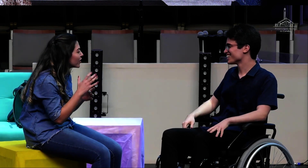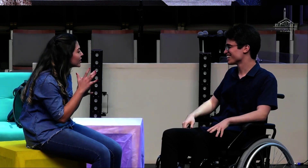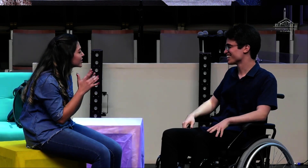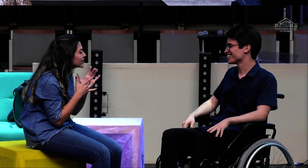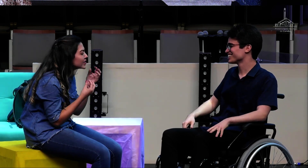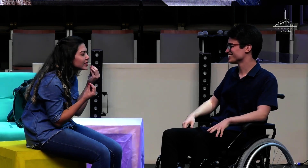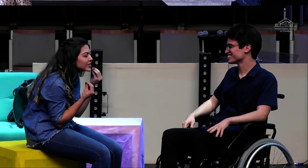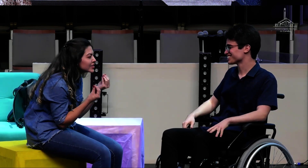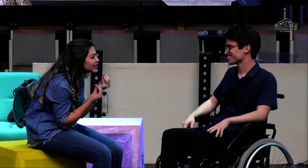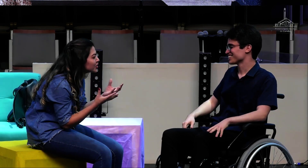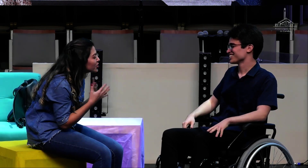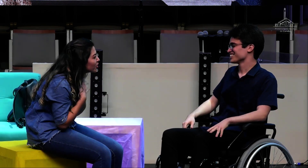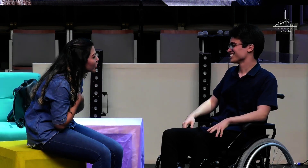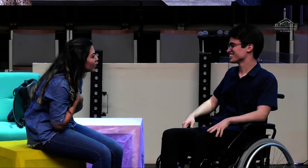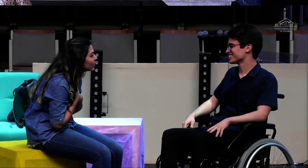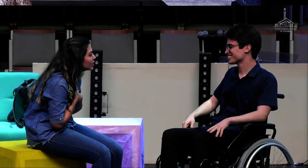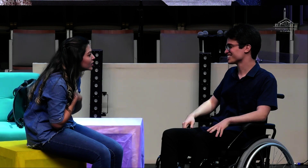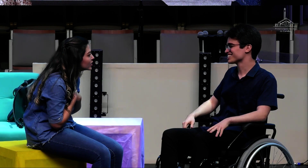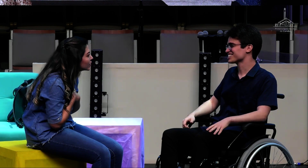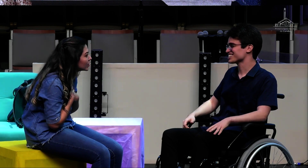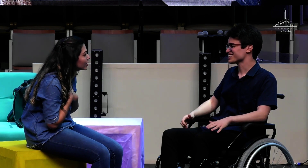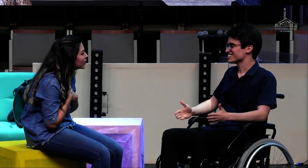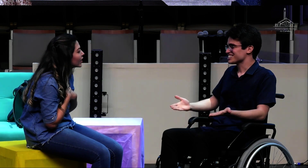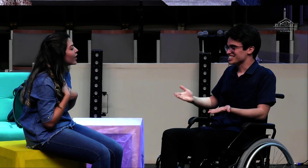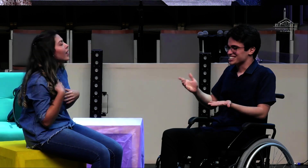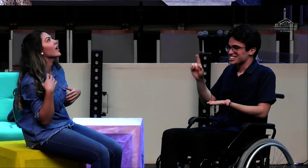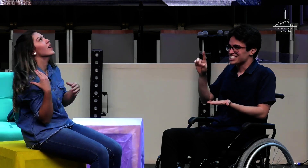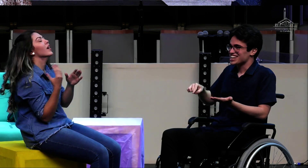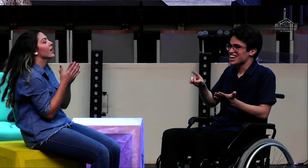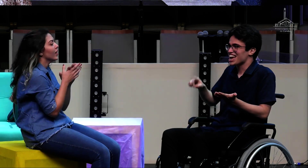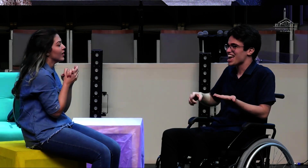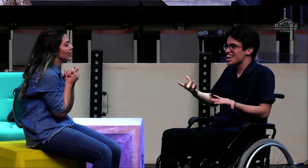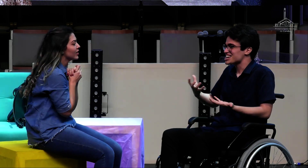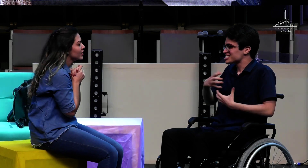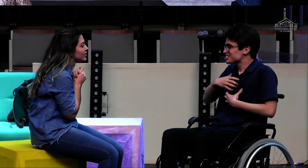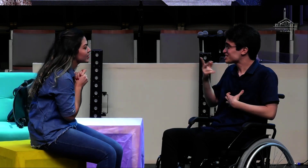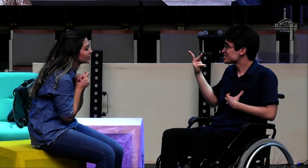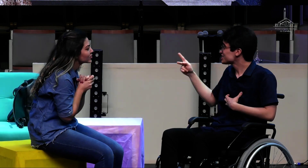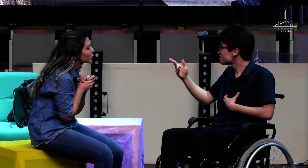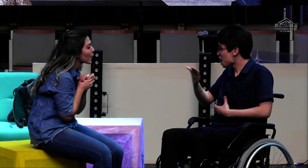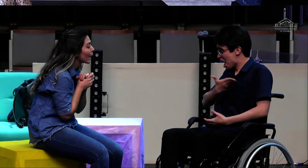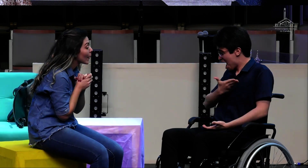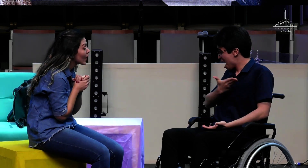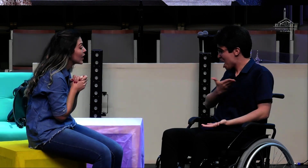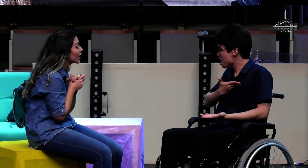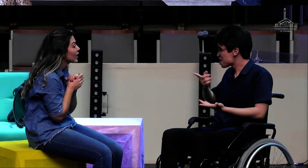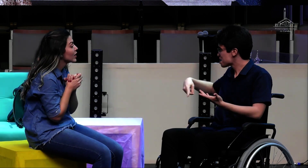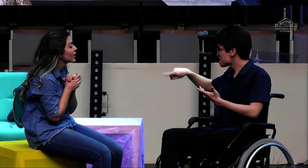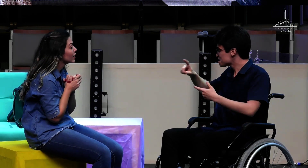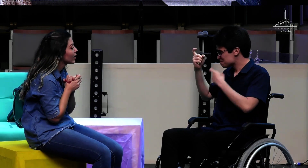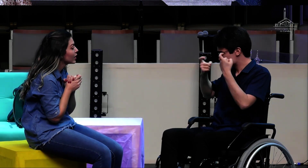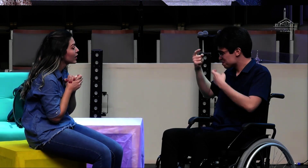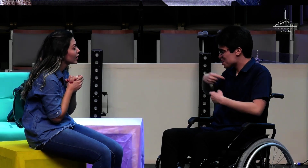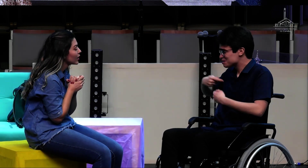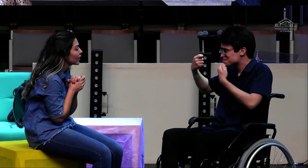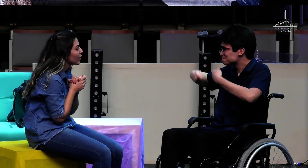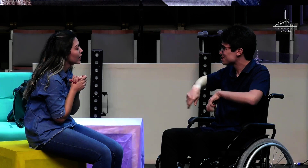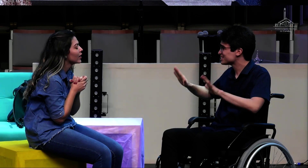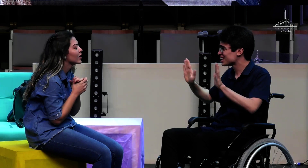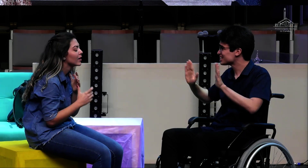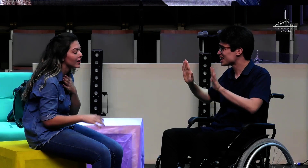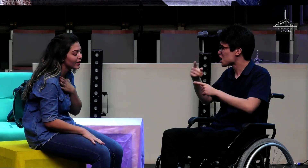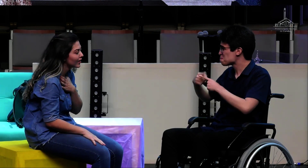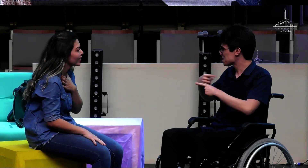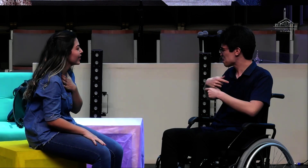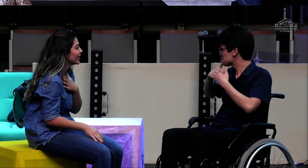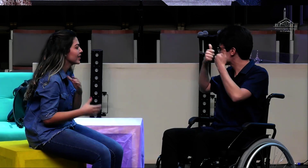Mas e como que foi esse sentimento? Como assim, Jesus, para você? Foi seus amigos. Eles não precisavam se importar tanto comigo depois do que